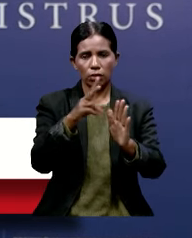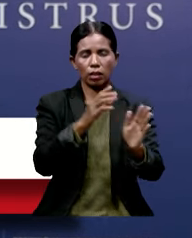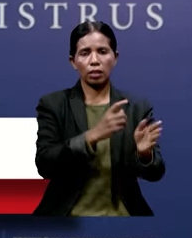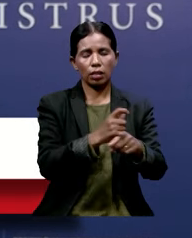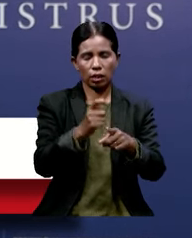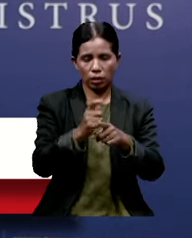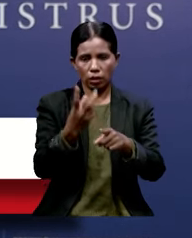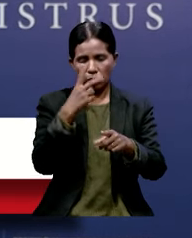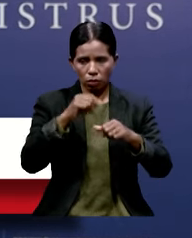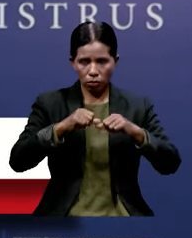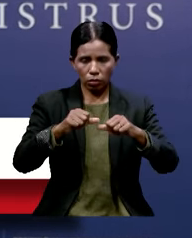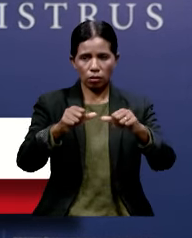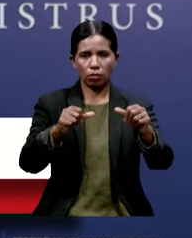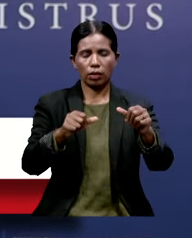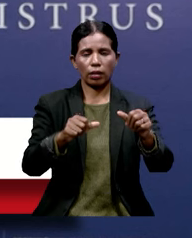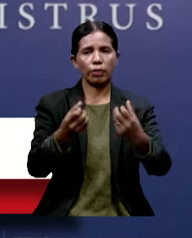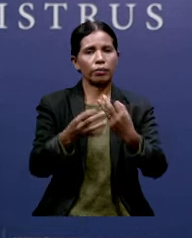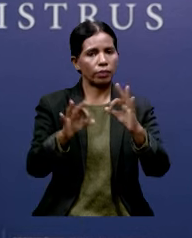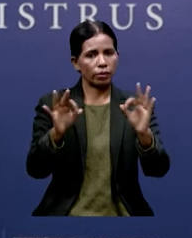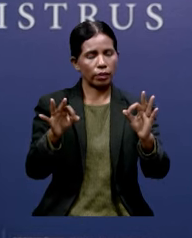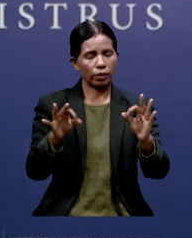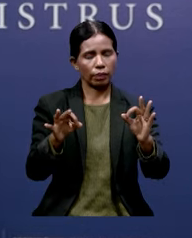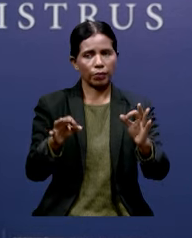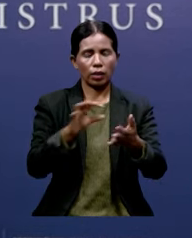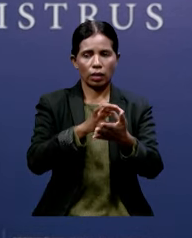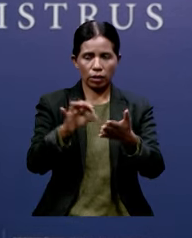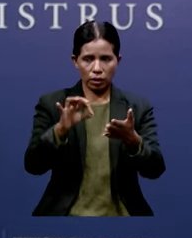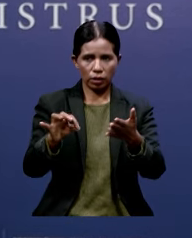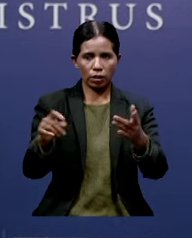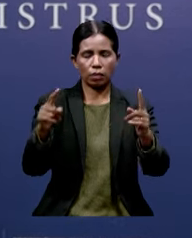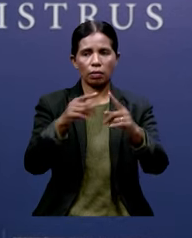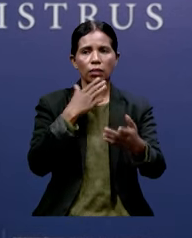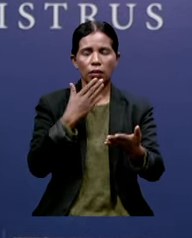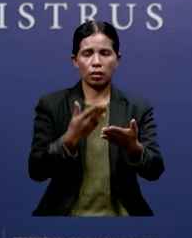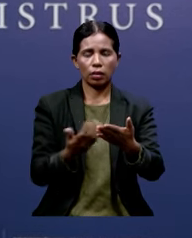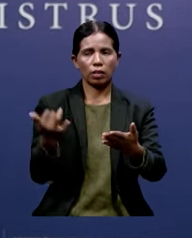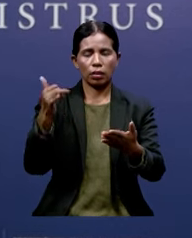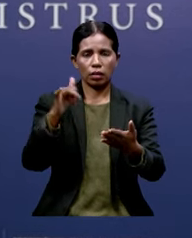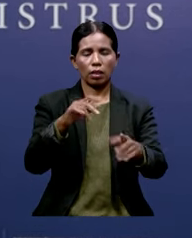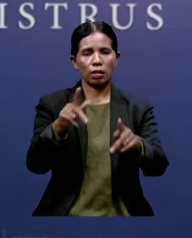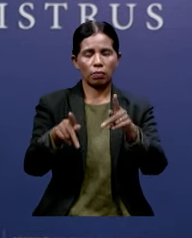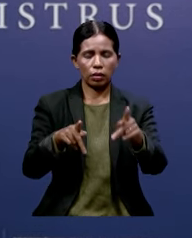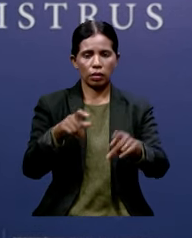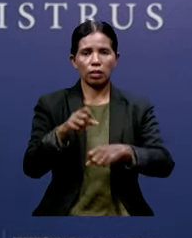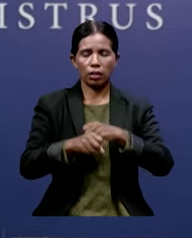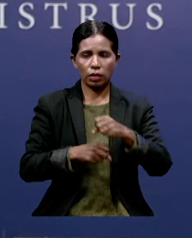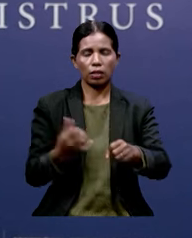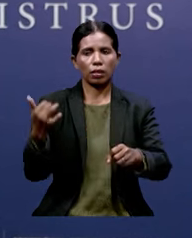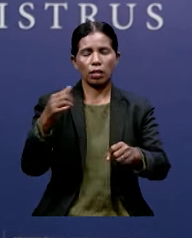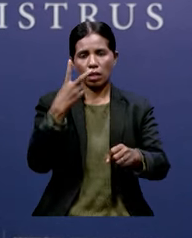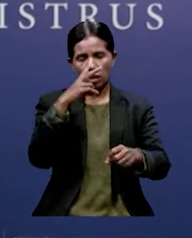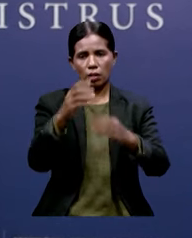a finalização da registro da beneficiário Sira, sobrevivente Sira, em relação à